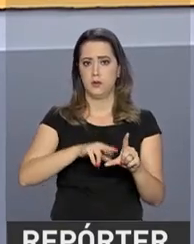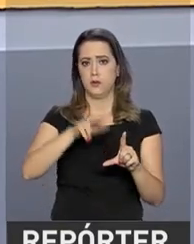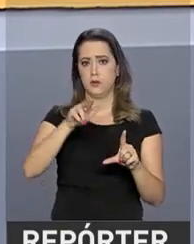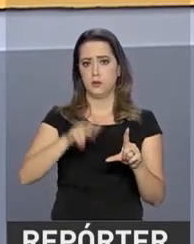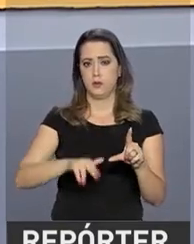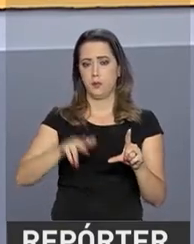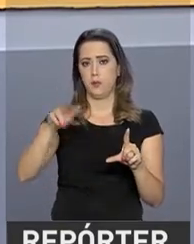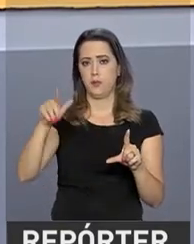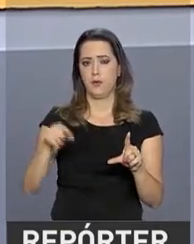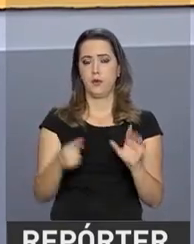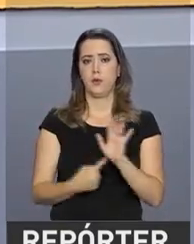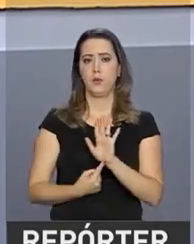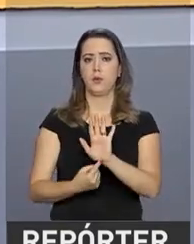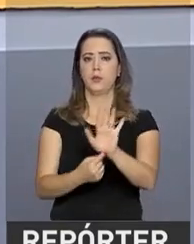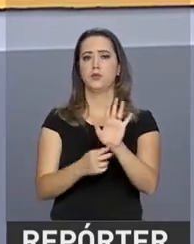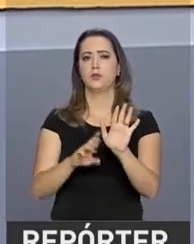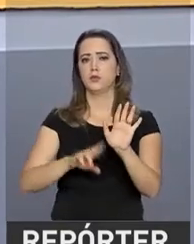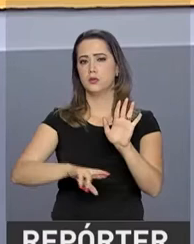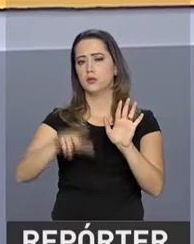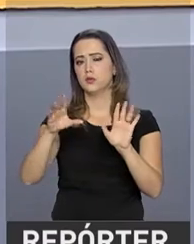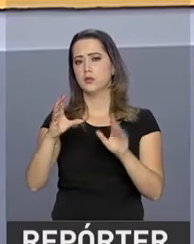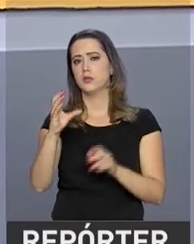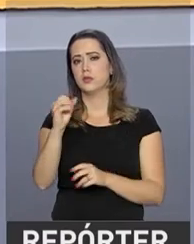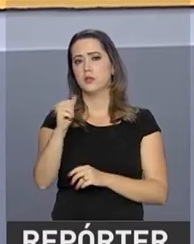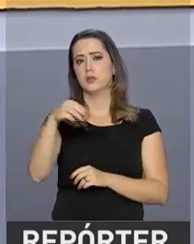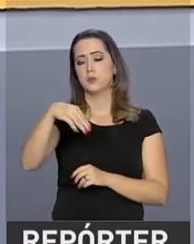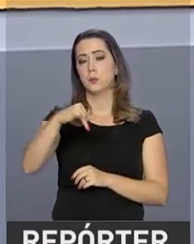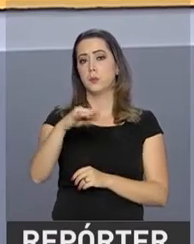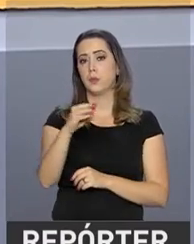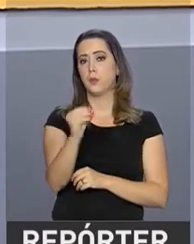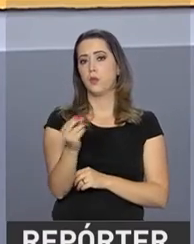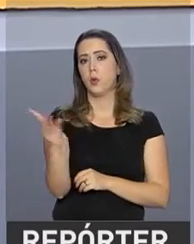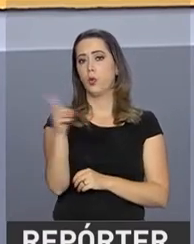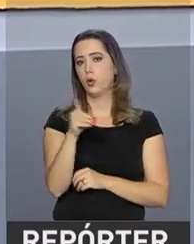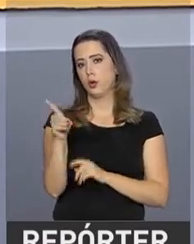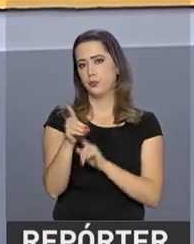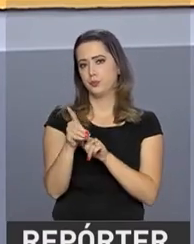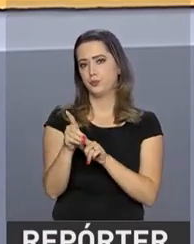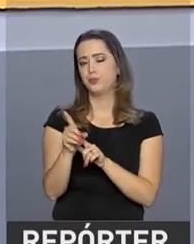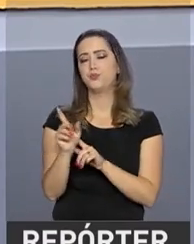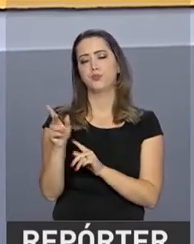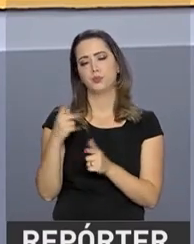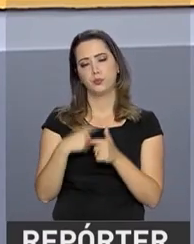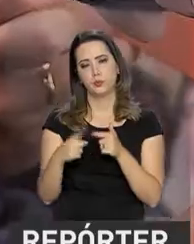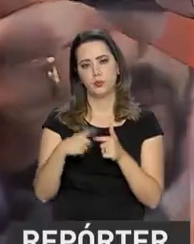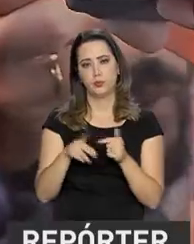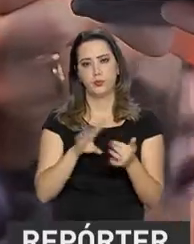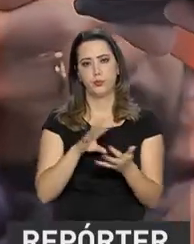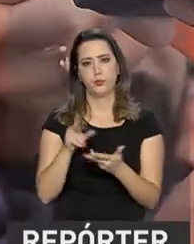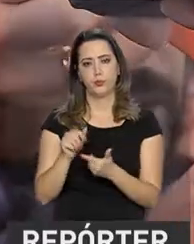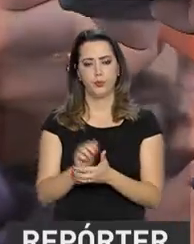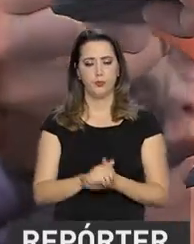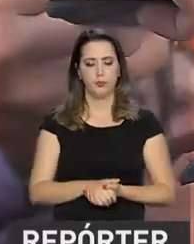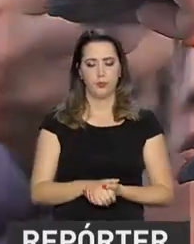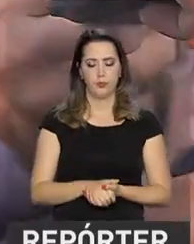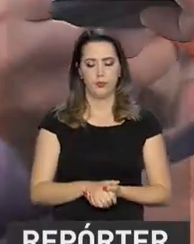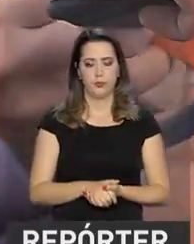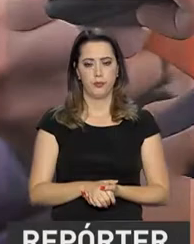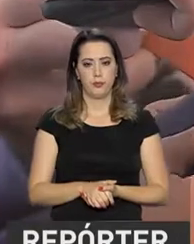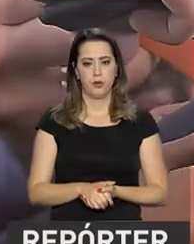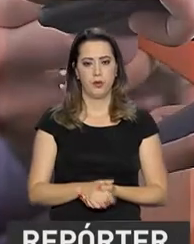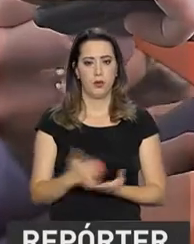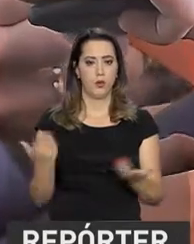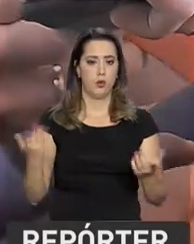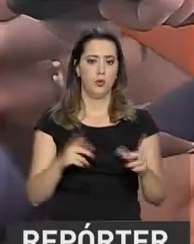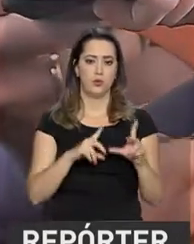últimos dias reflete a instabilidade no câmbio que é causada por fatores externos a redução de